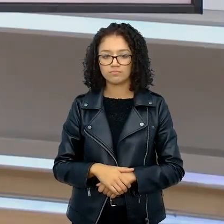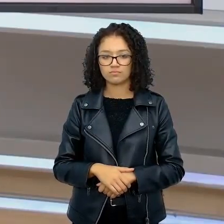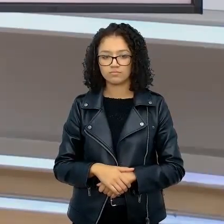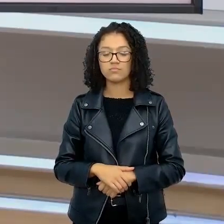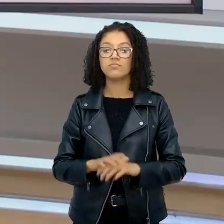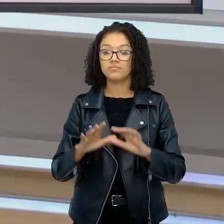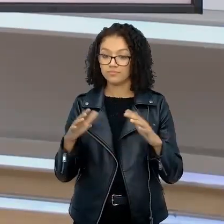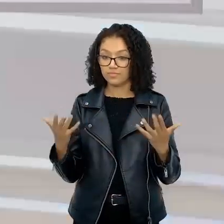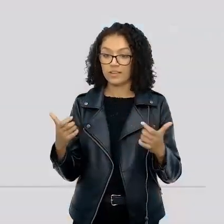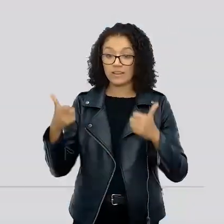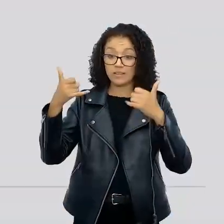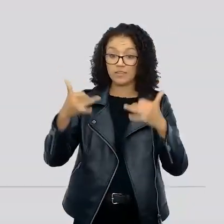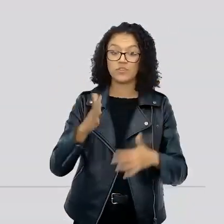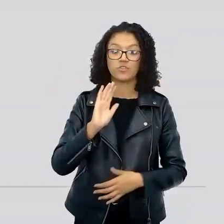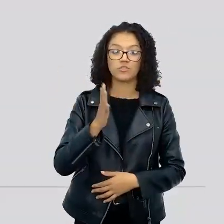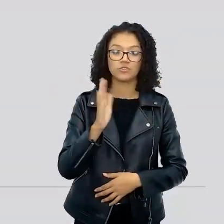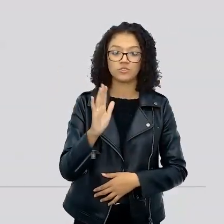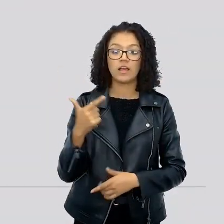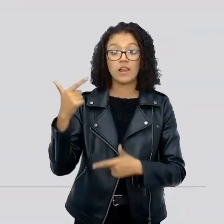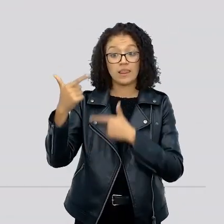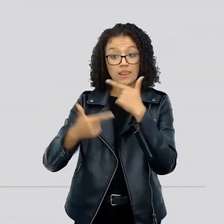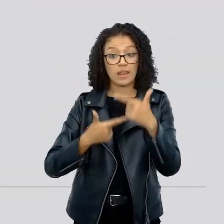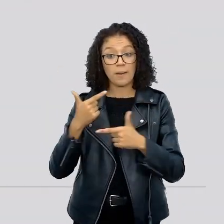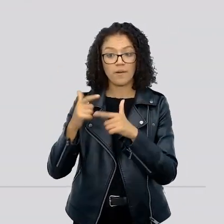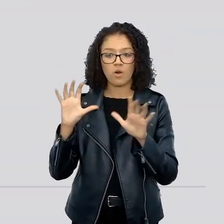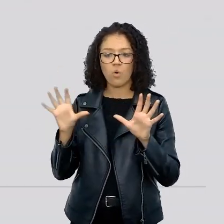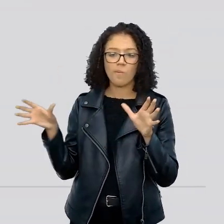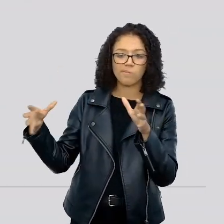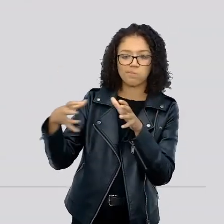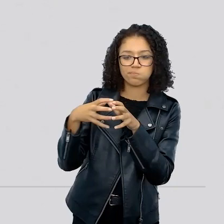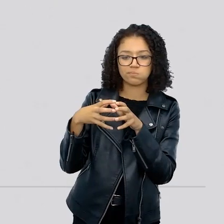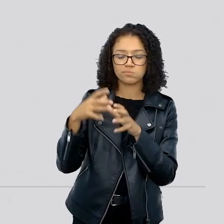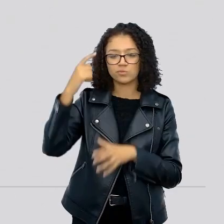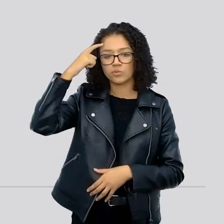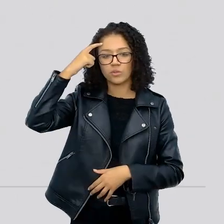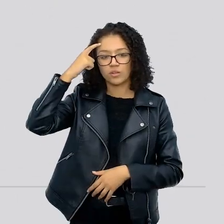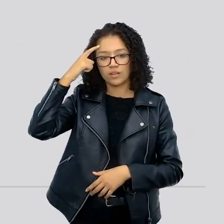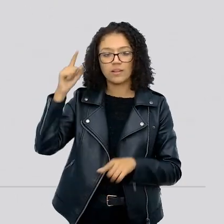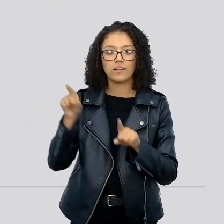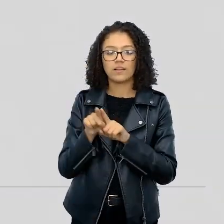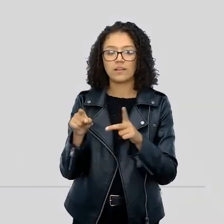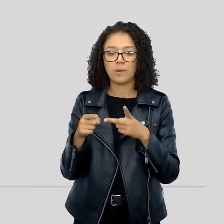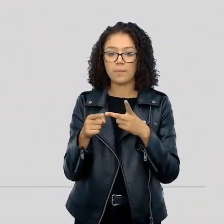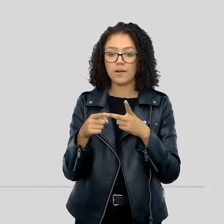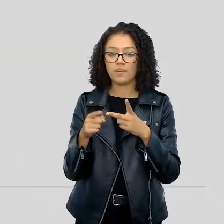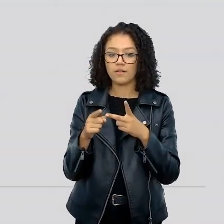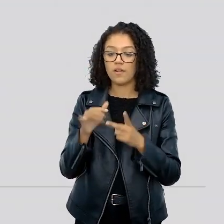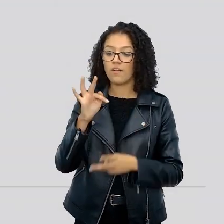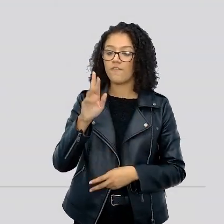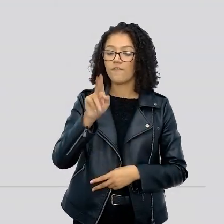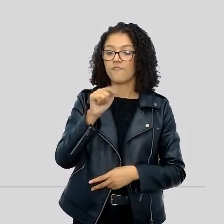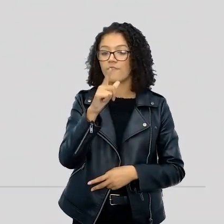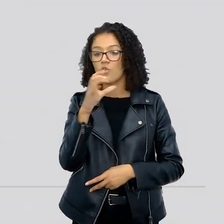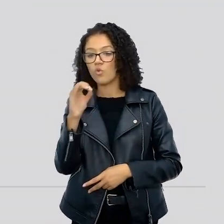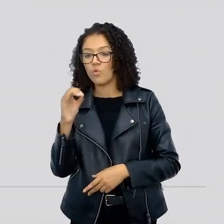Então, como eu disse, trabalho conjunto, a gente precisa pensar em fluxos integrados,